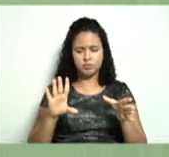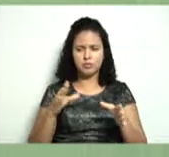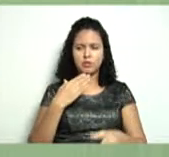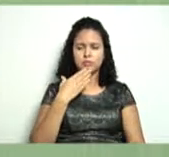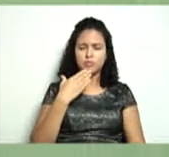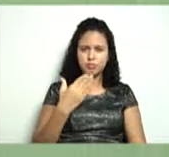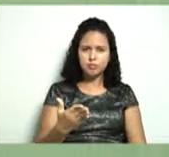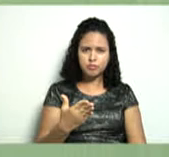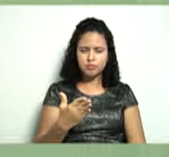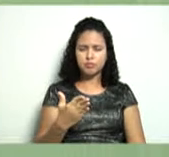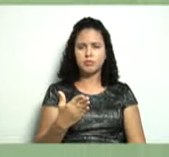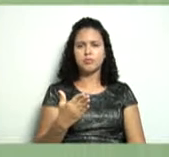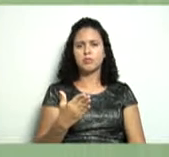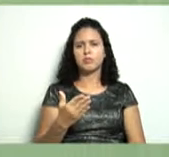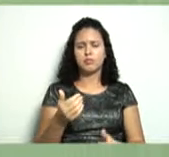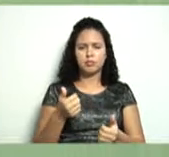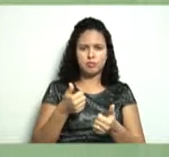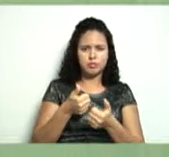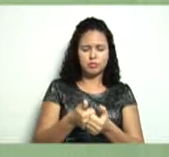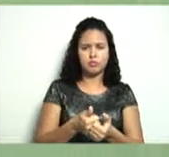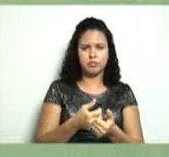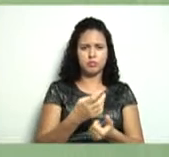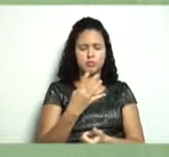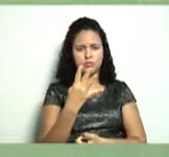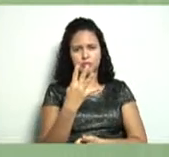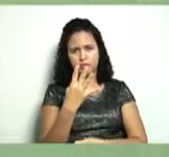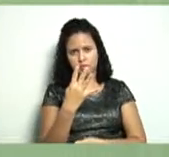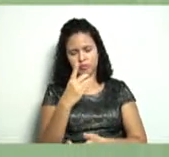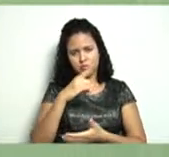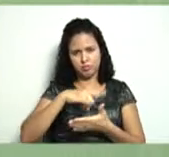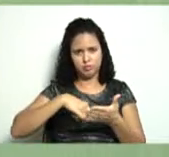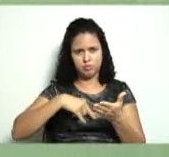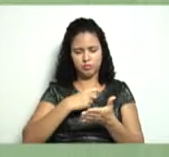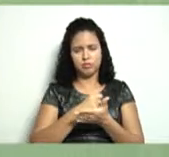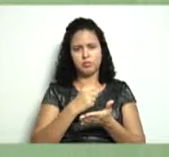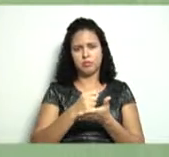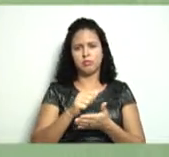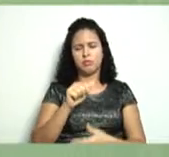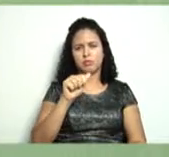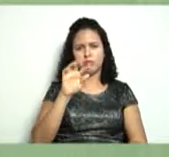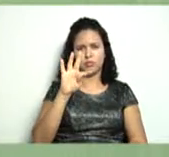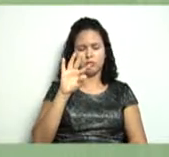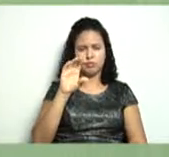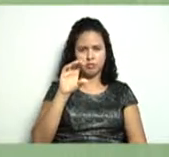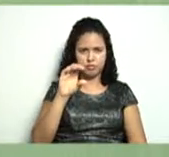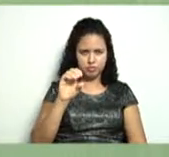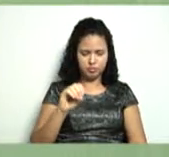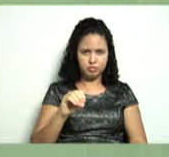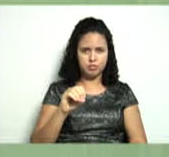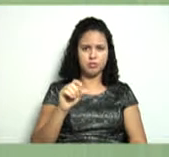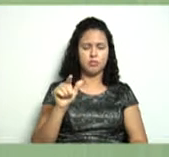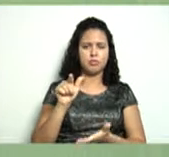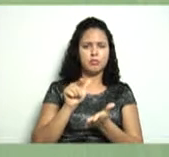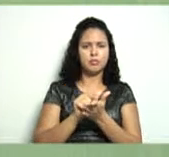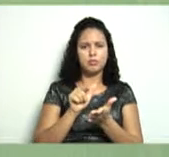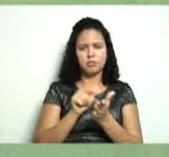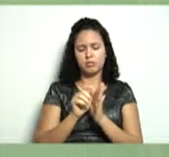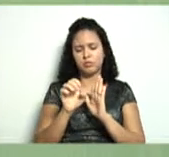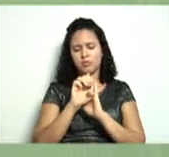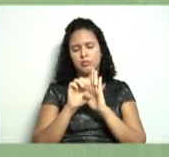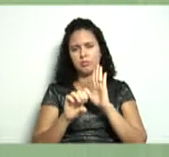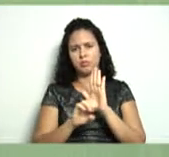requerimento acompanhado de 4 vias, do ato constitutivo, estatuto e